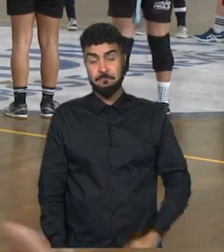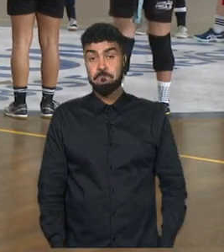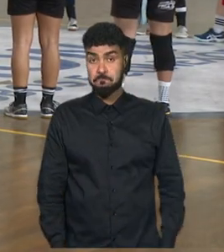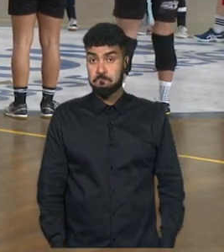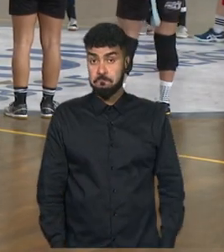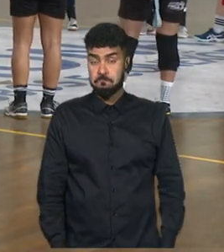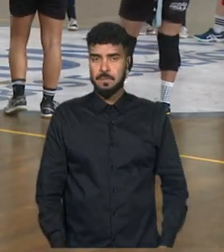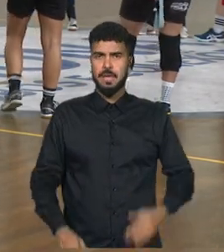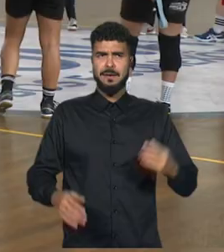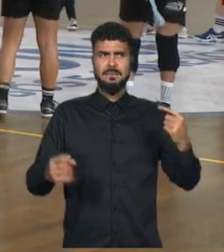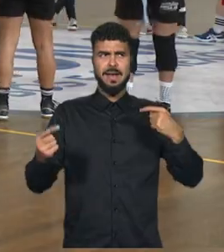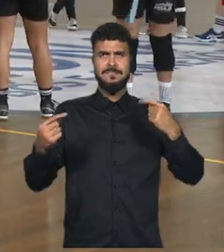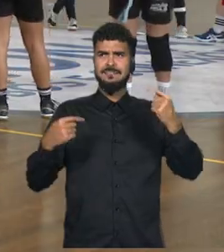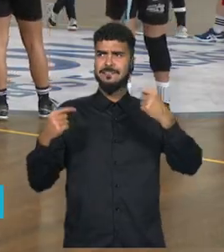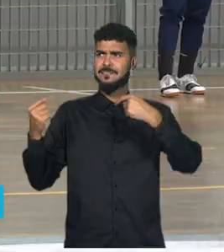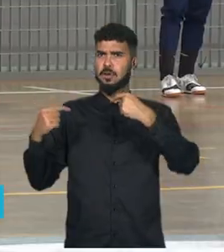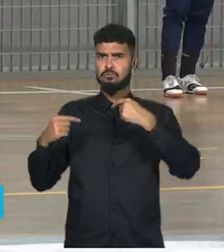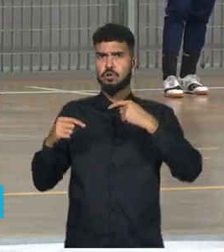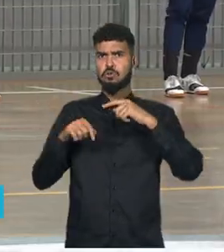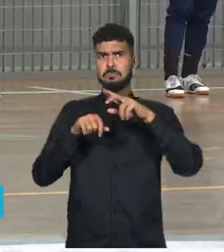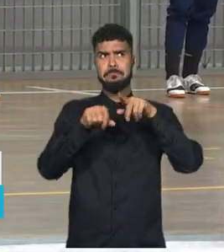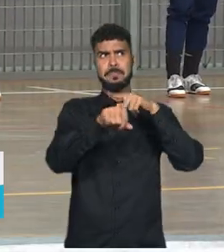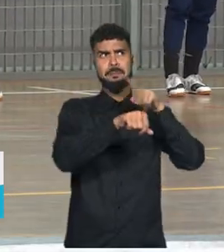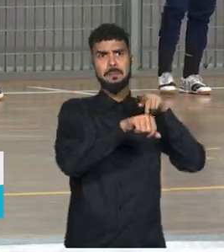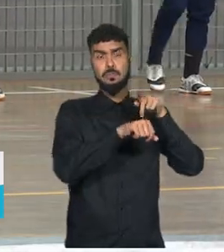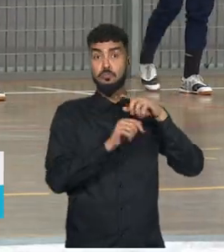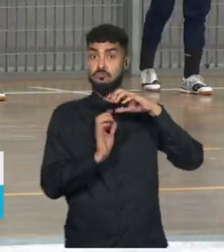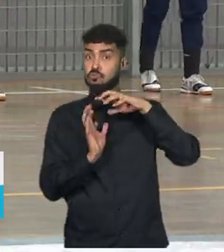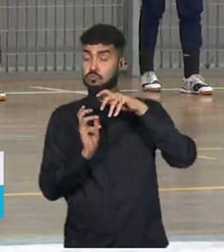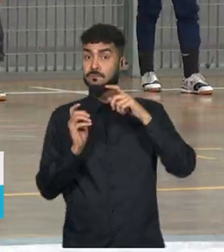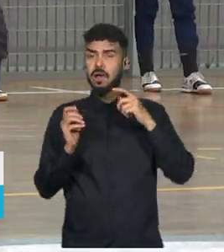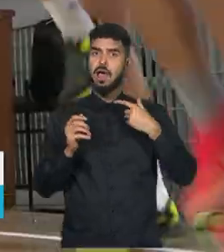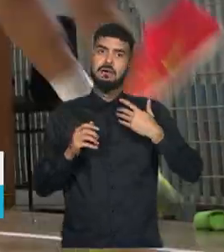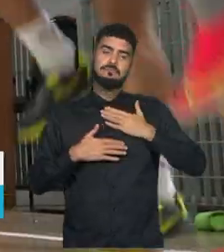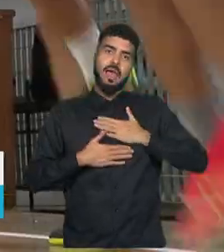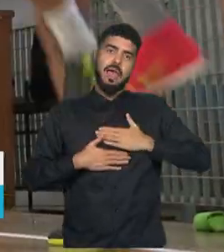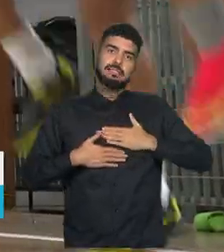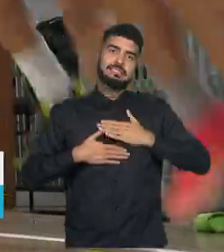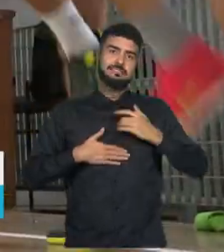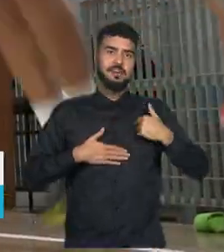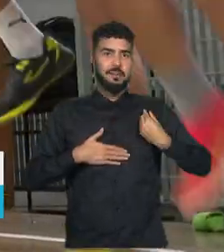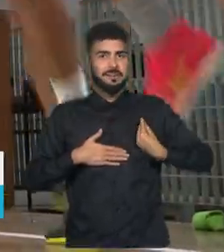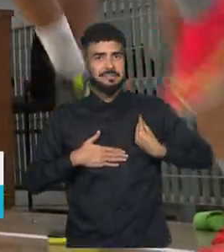equipes de diversos lugares do mundo, né? Então a gente fica muito feliz de poder participar e